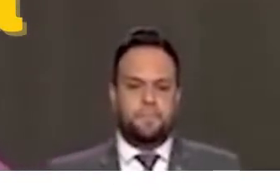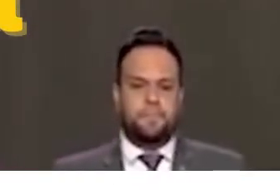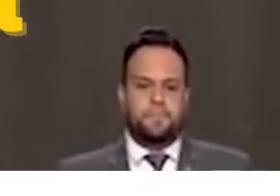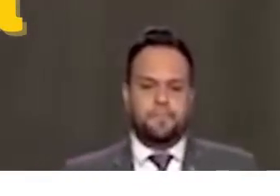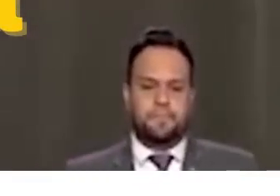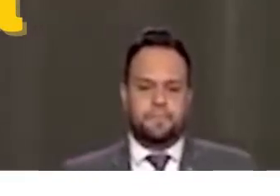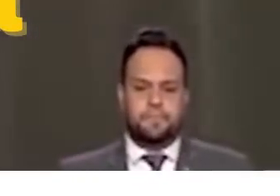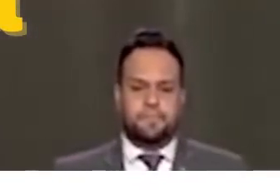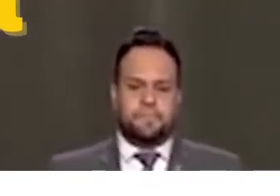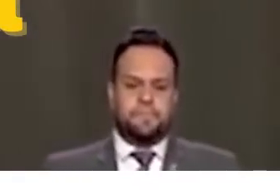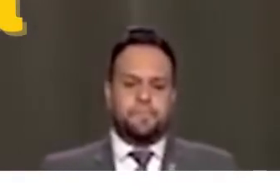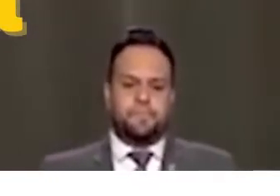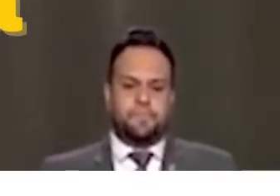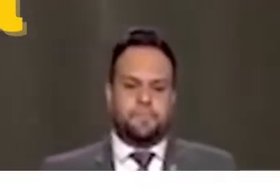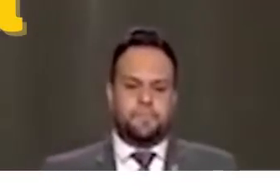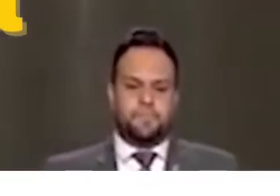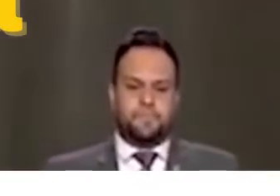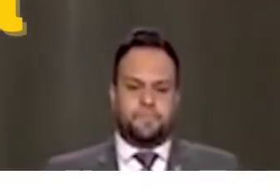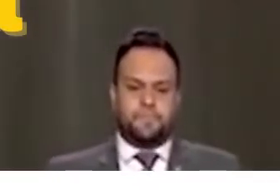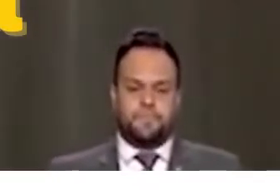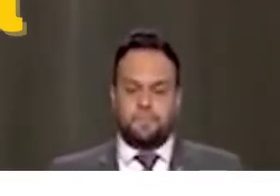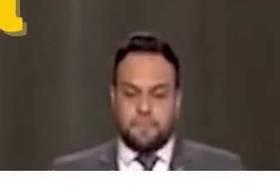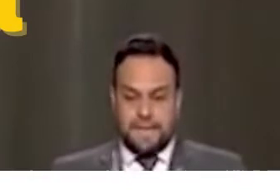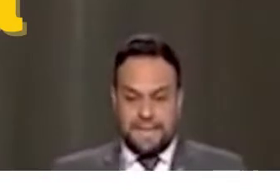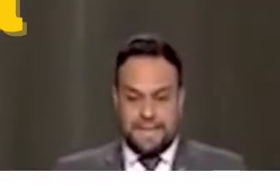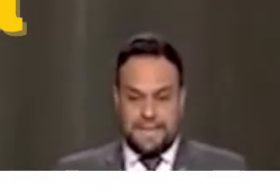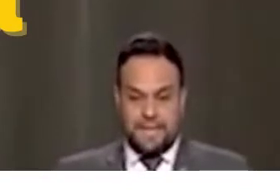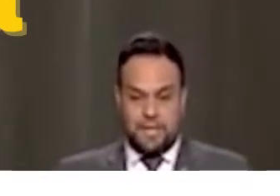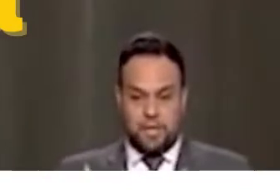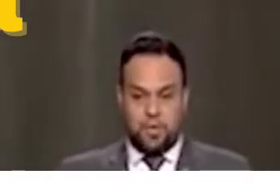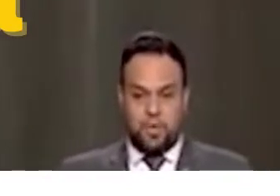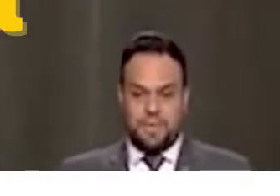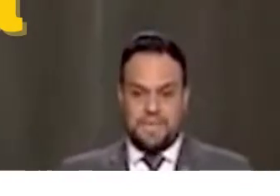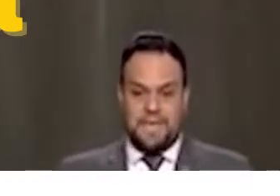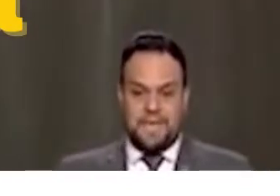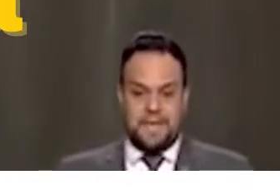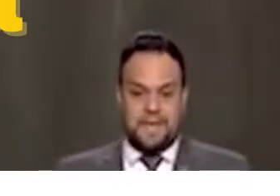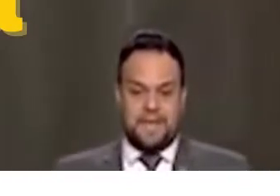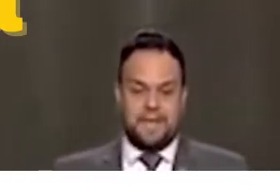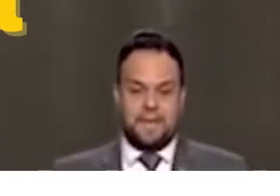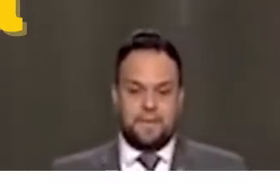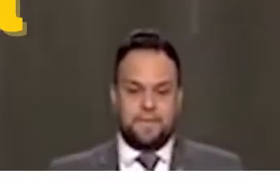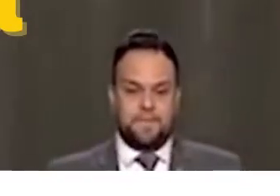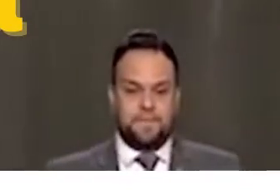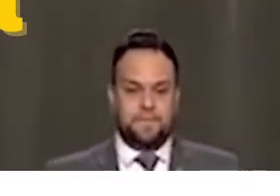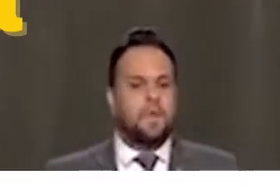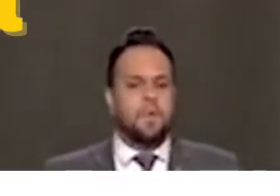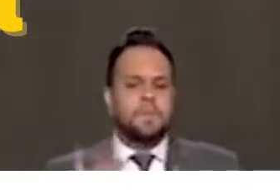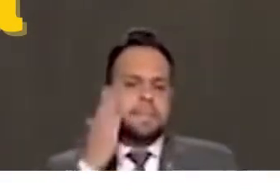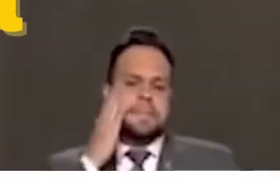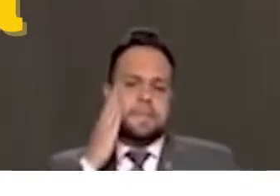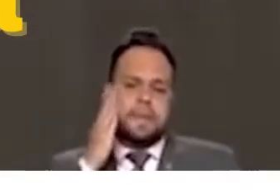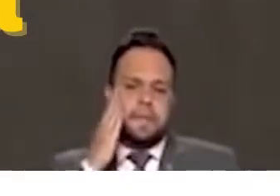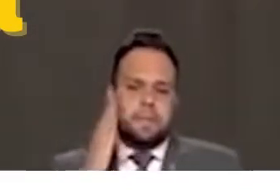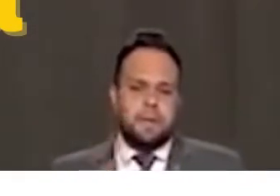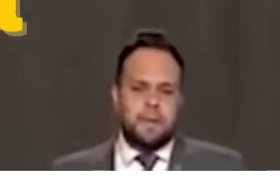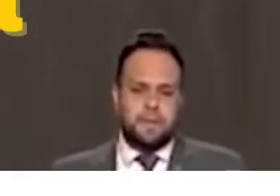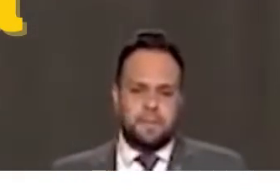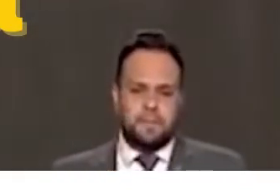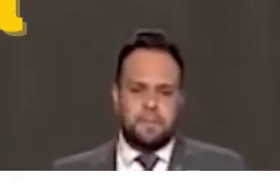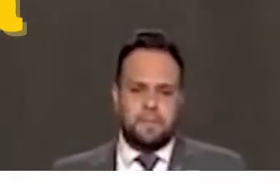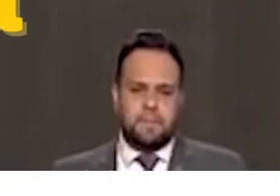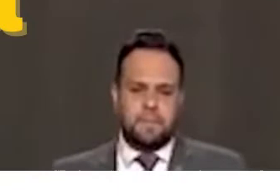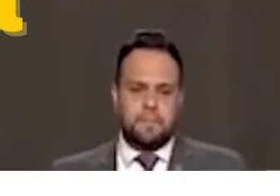Senhora Danúbia Braga, da CNN. Bom dia, presidente. Sim. Eu gostaria de saber, depois, né, de uma